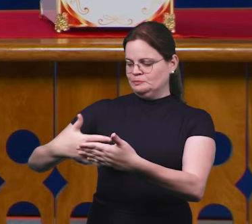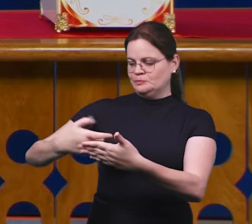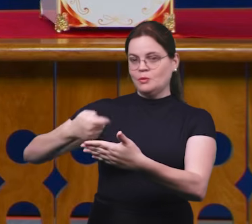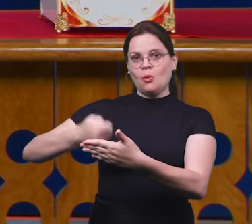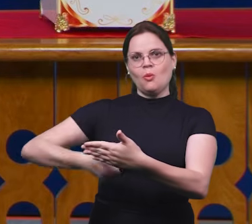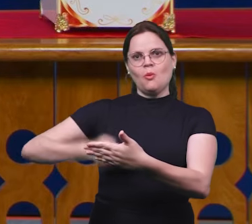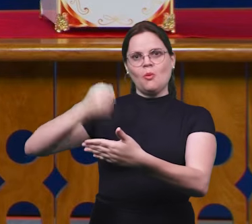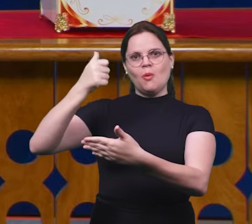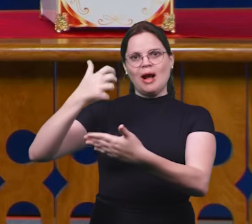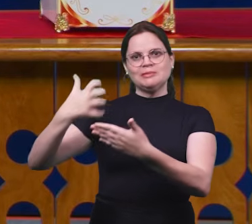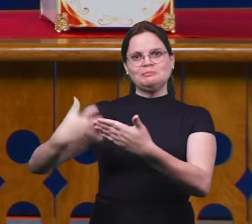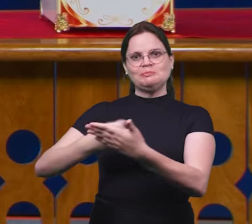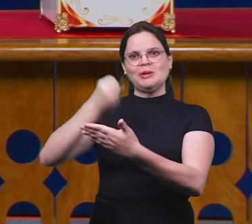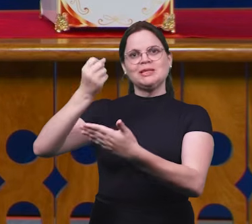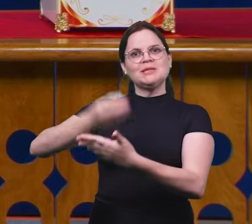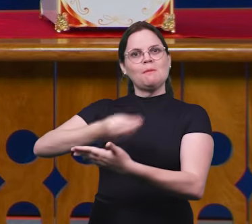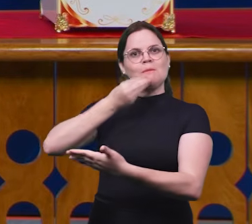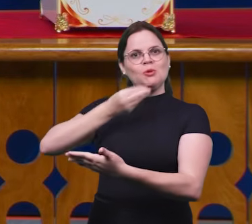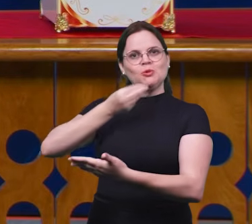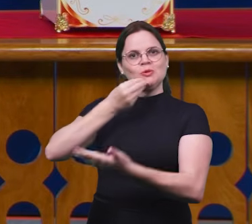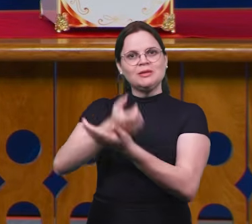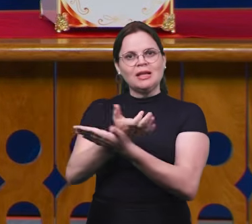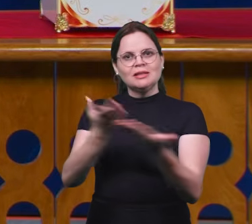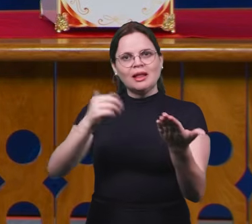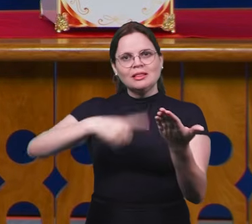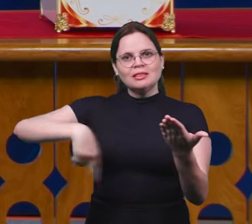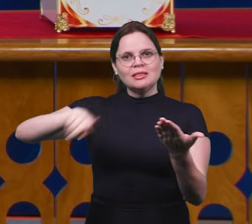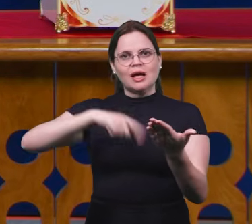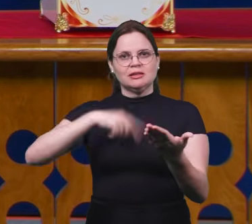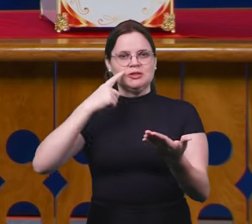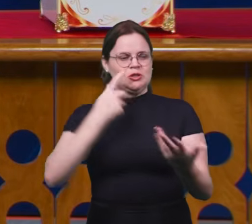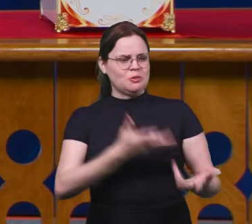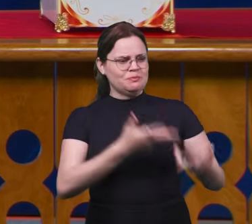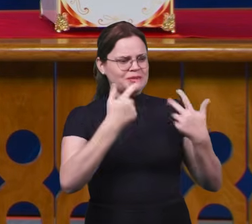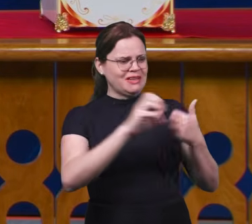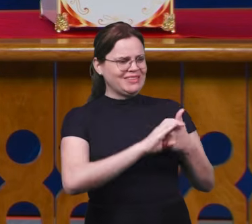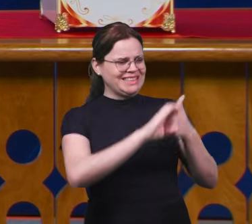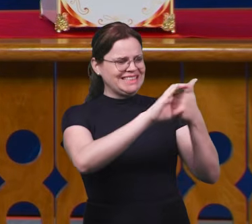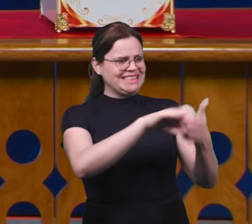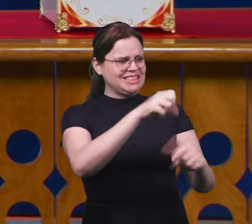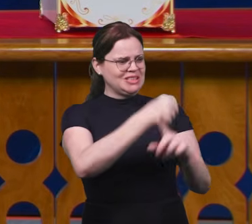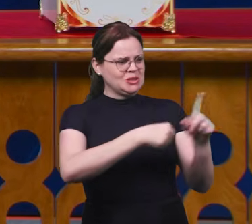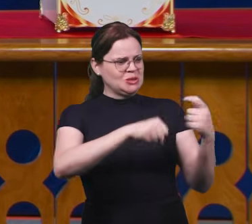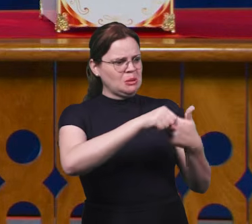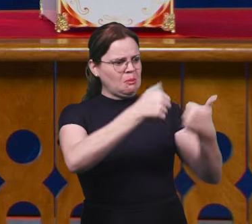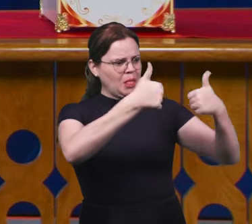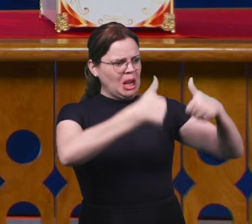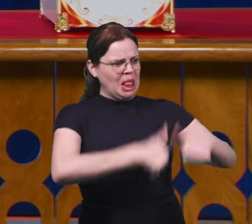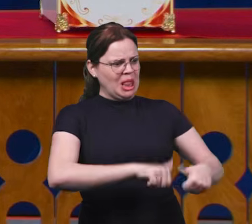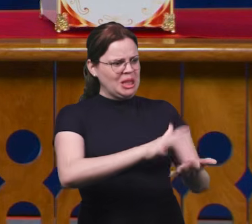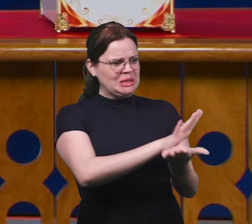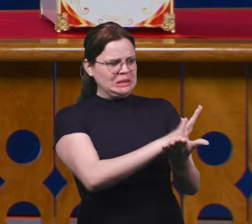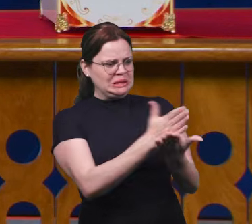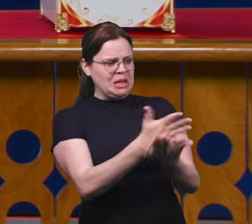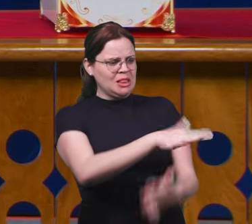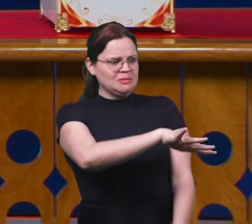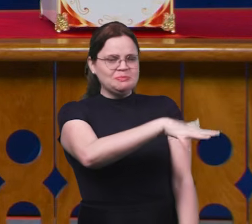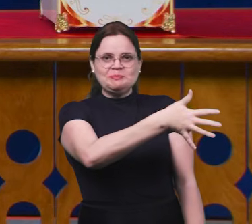abriu em Filadélfia, nesse momento onde o cristianismo vive esse cristianismo